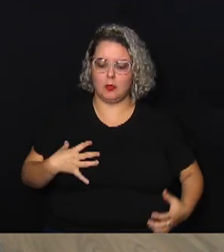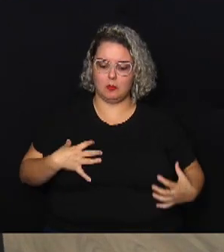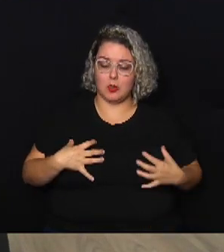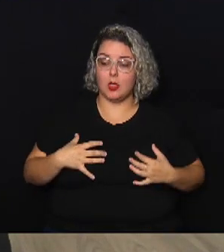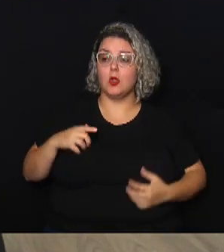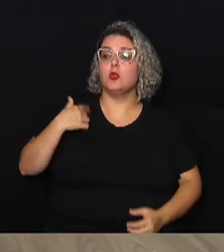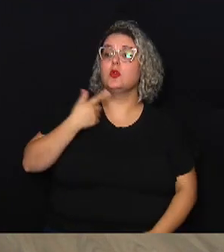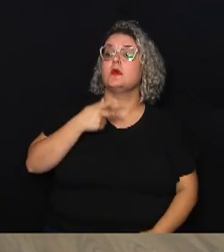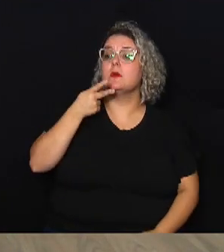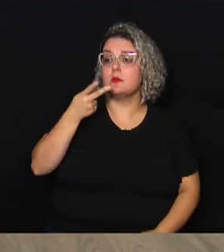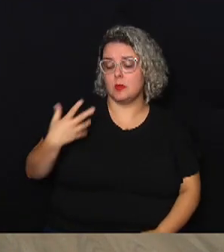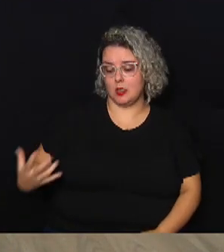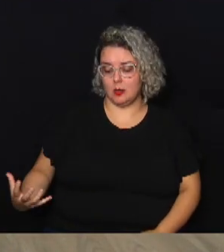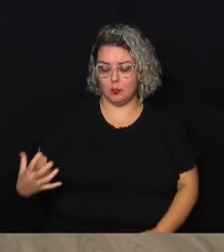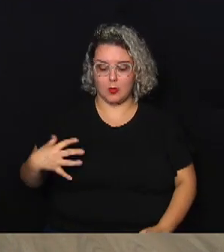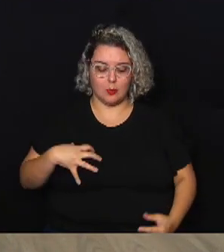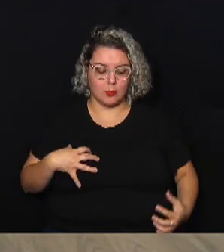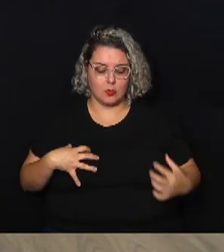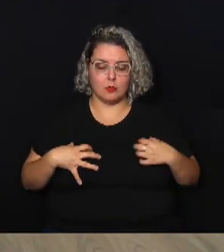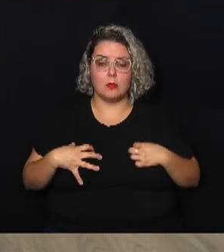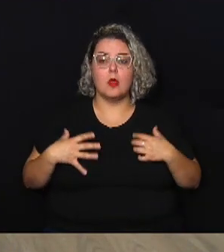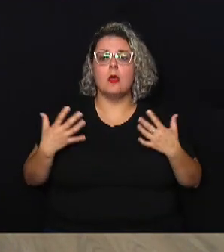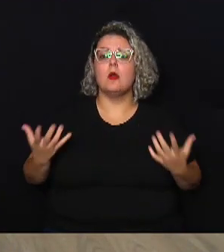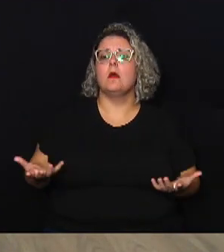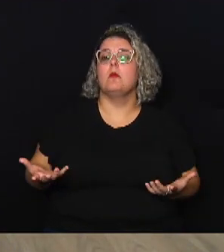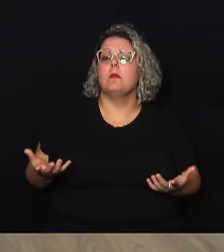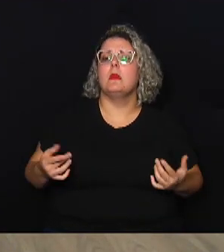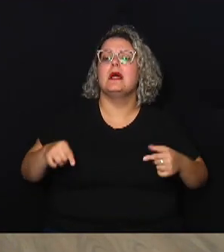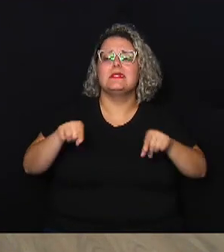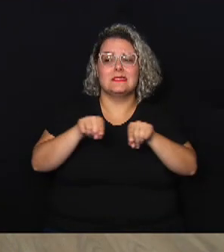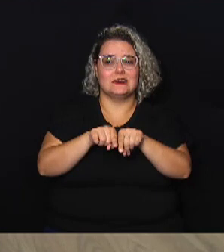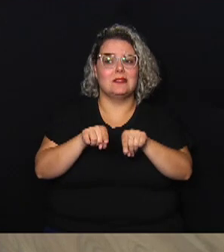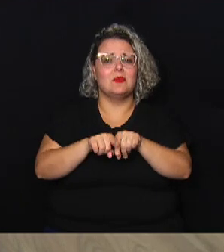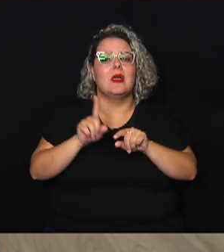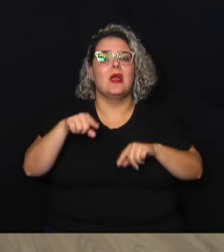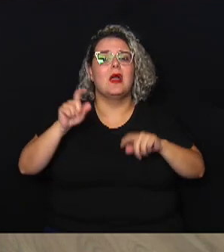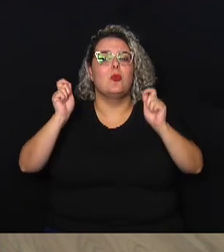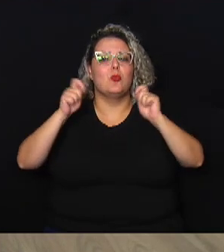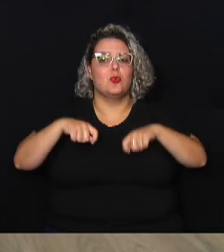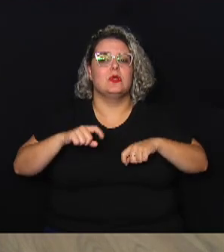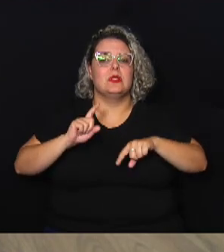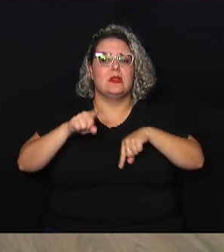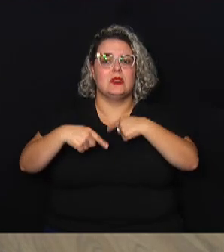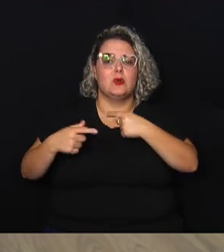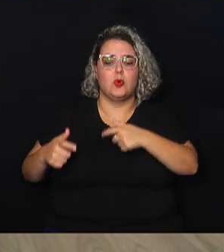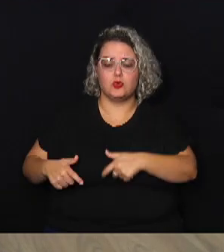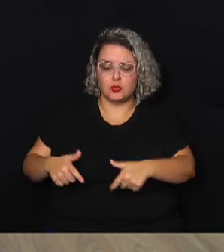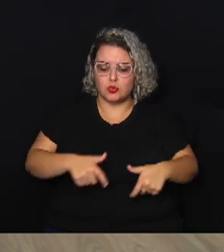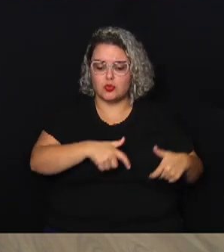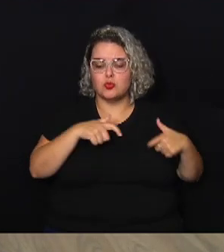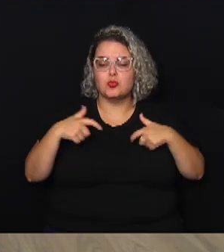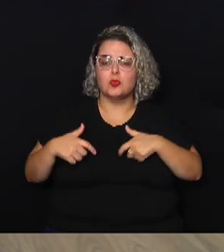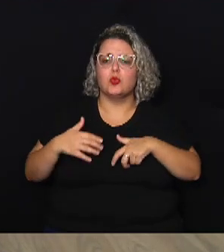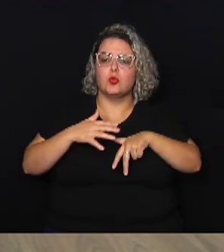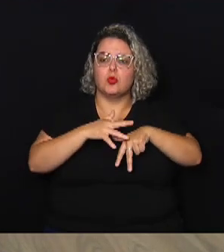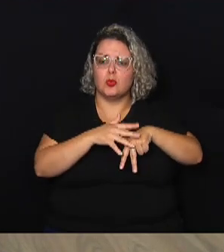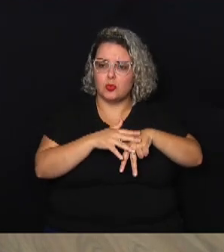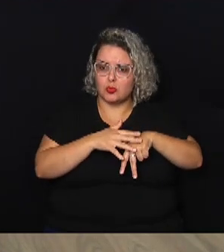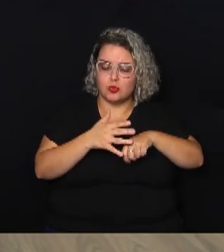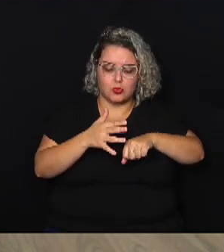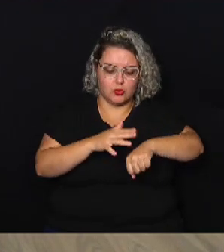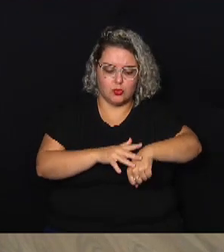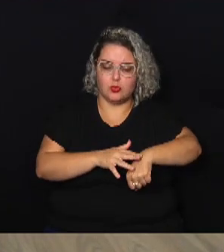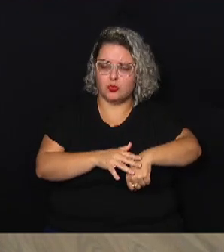colocar um implante aí na mama, mas também é possível colocar em outras partes do corpo